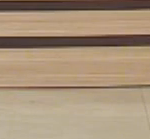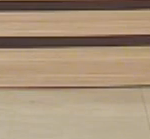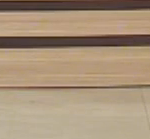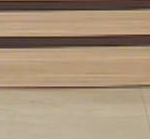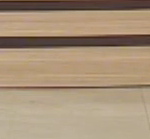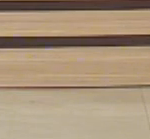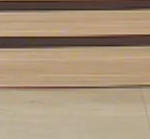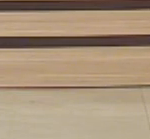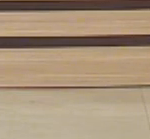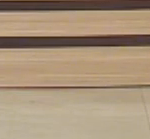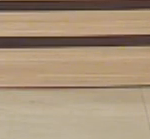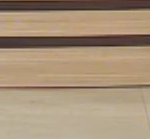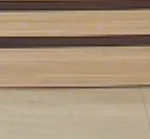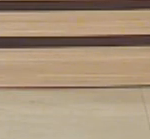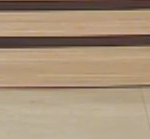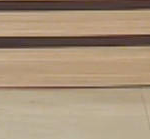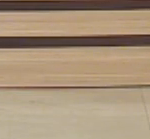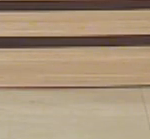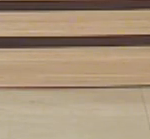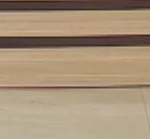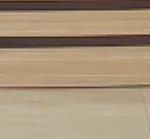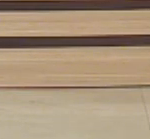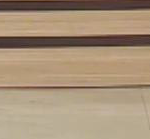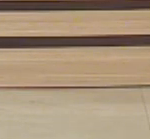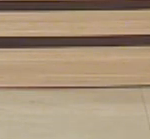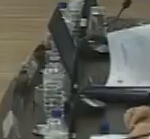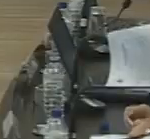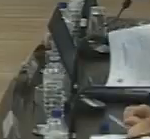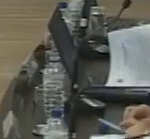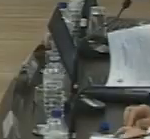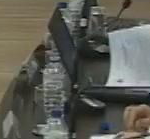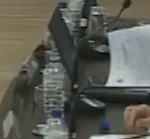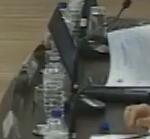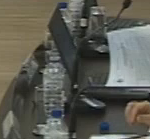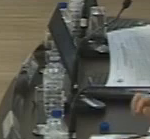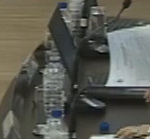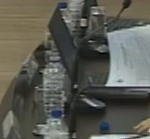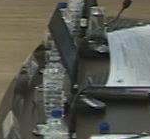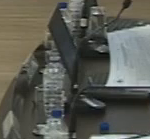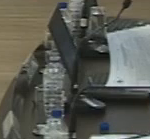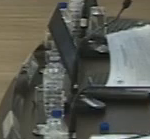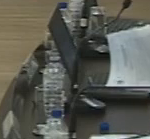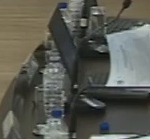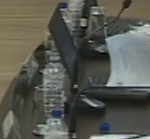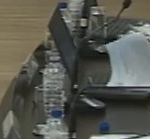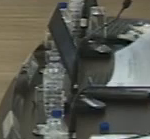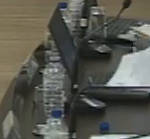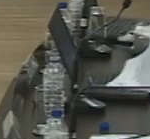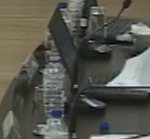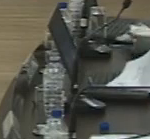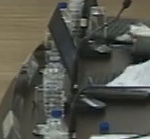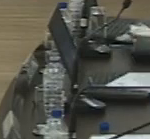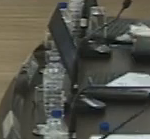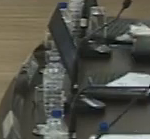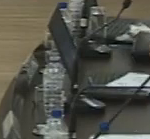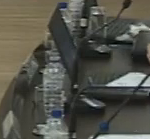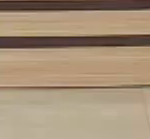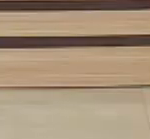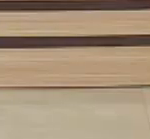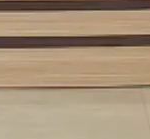às famílias enlutadas nesta semana que passou. Caso queiram ficar em pé em sinal de respeito, ouviremos os